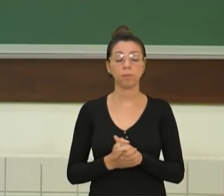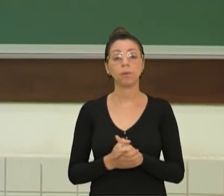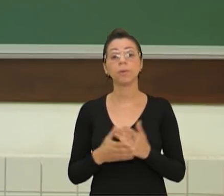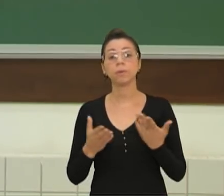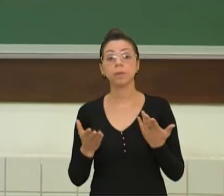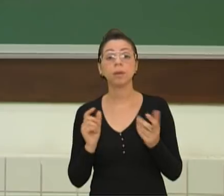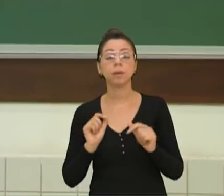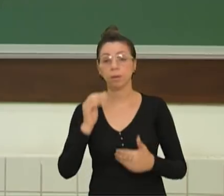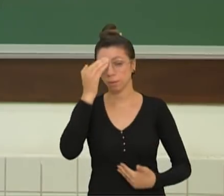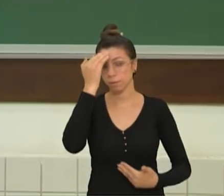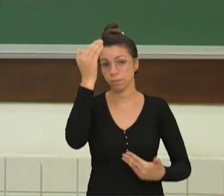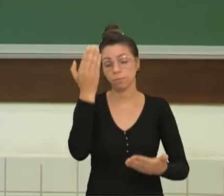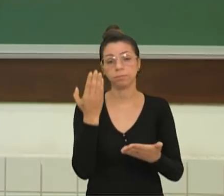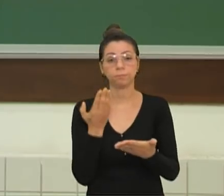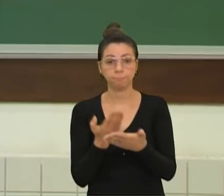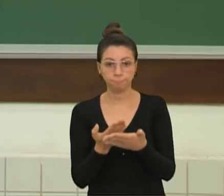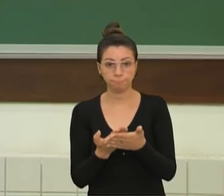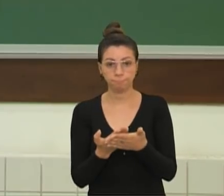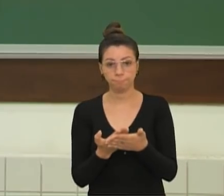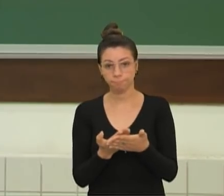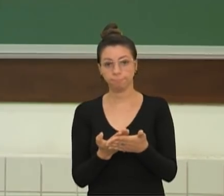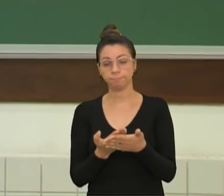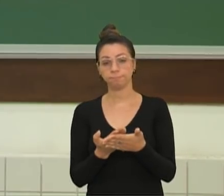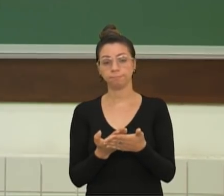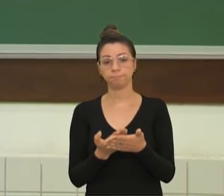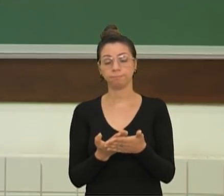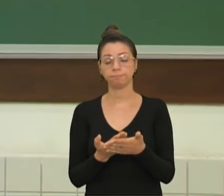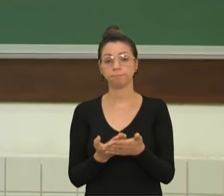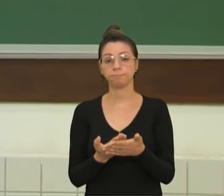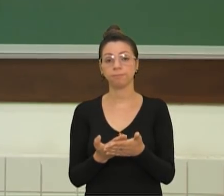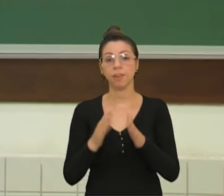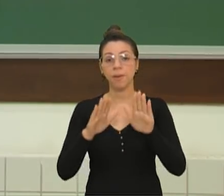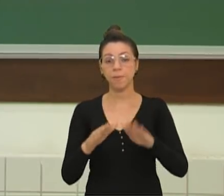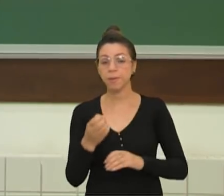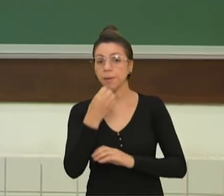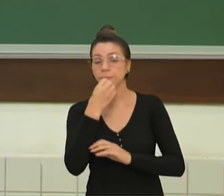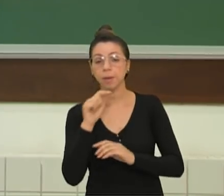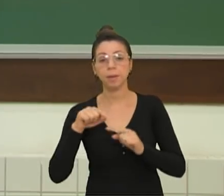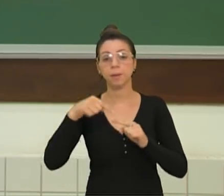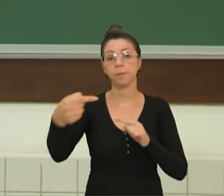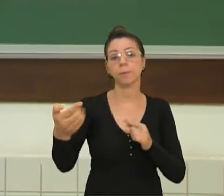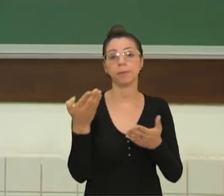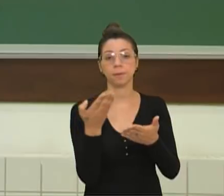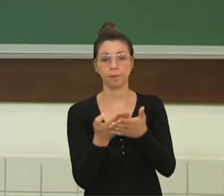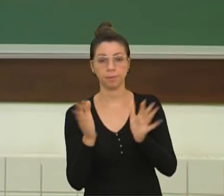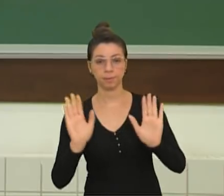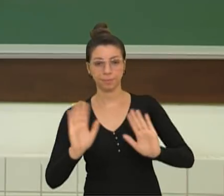vocês pela aula, fiquem bem e até a próxima semana.